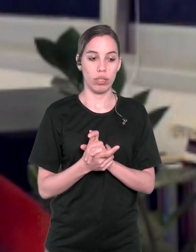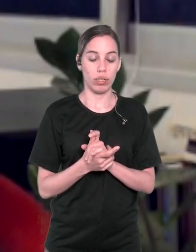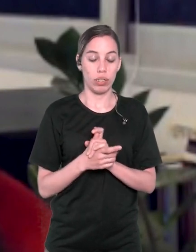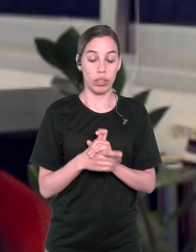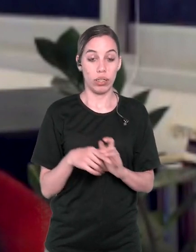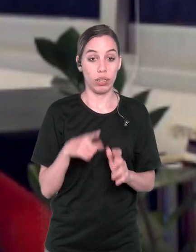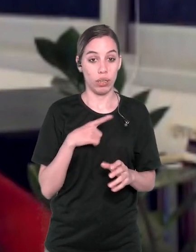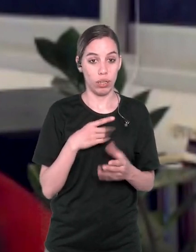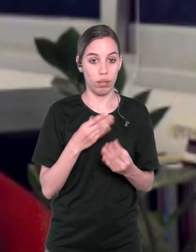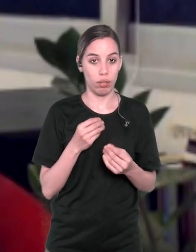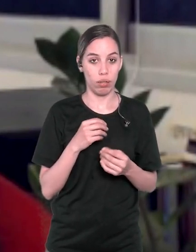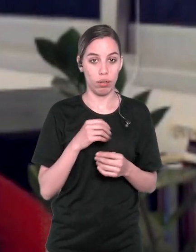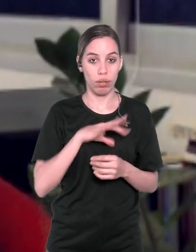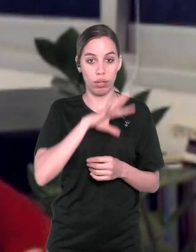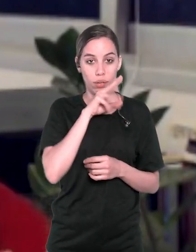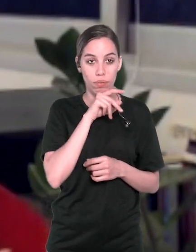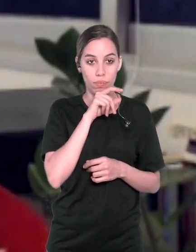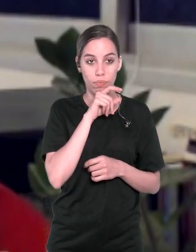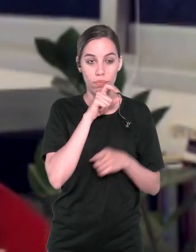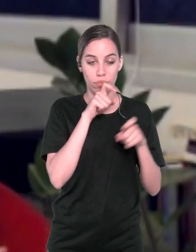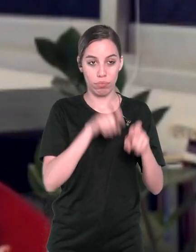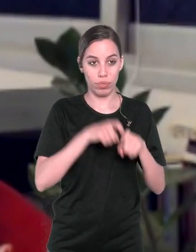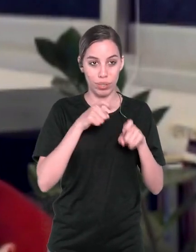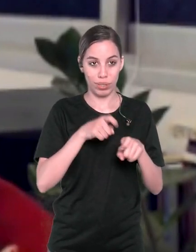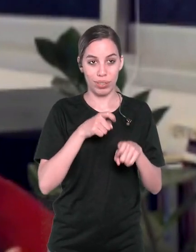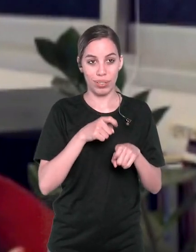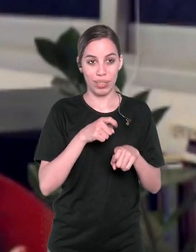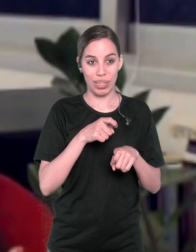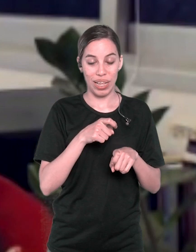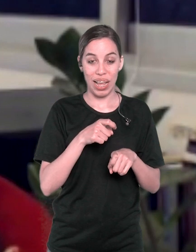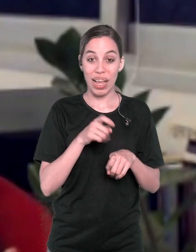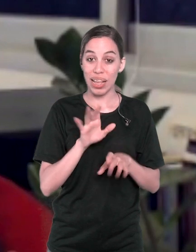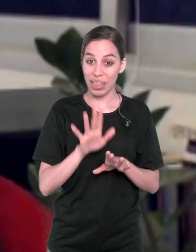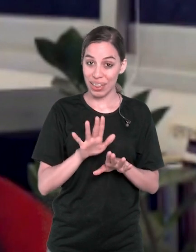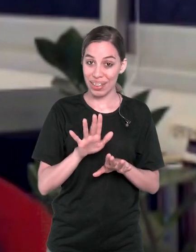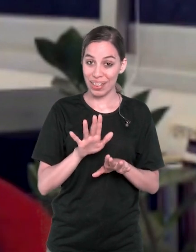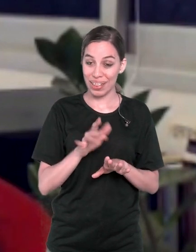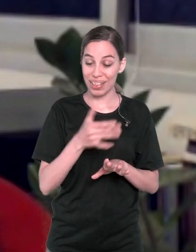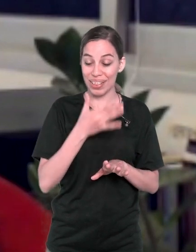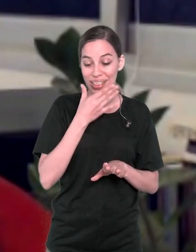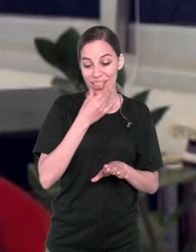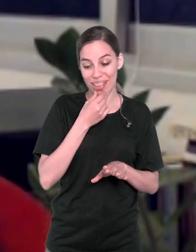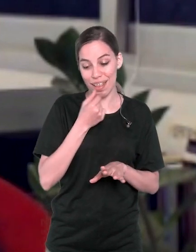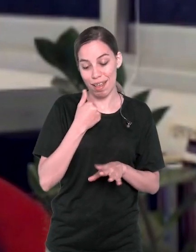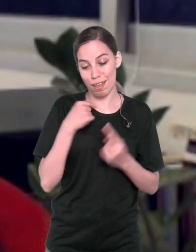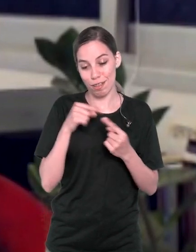né? Eu acho que o Drummond é um dos meus mestres. E